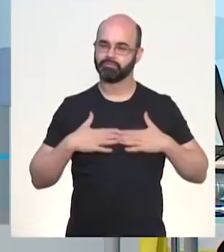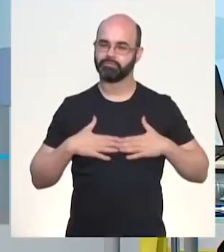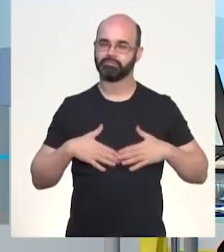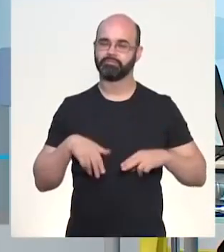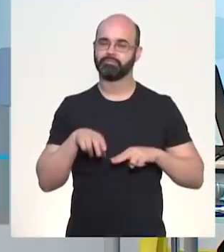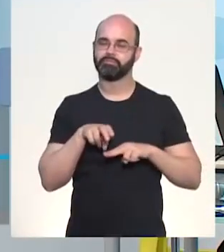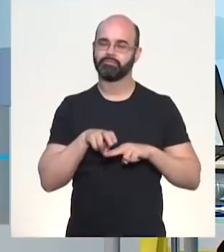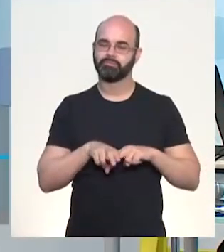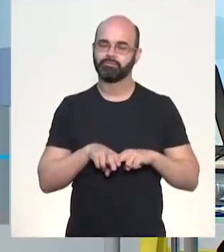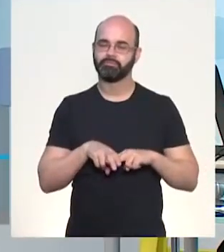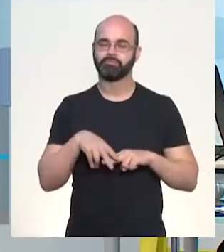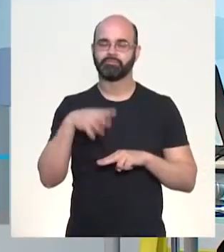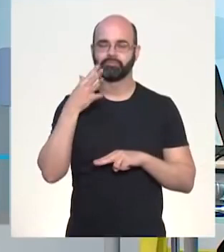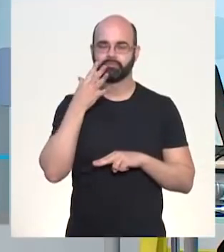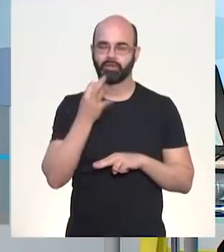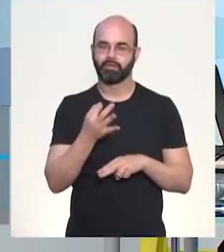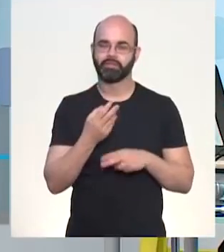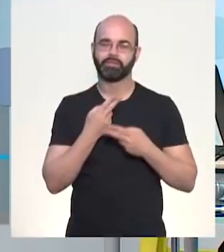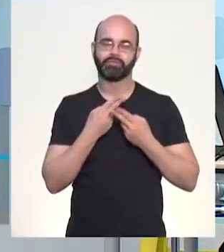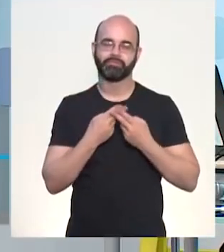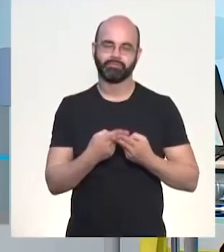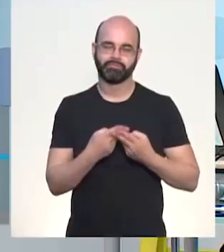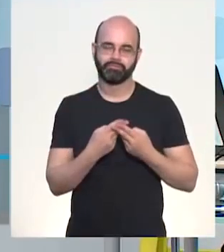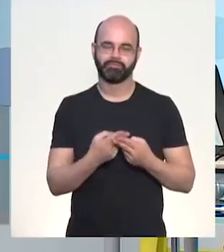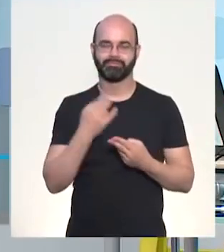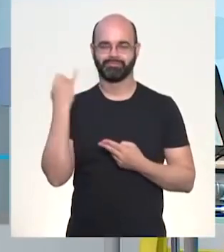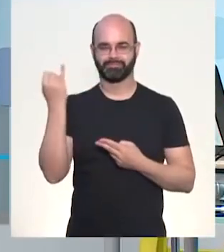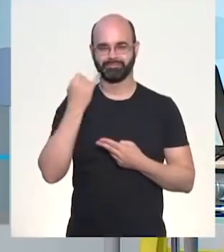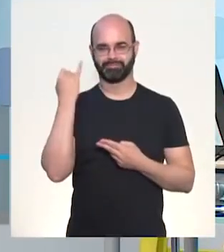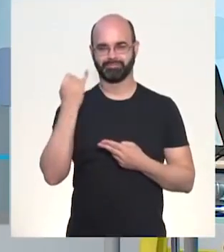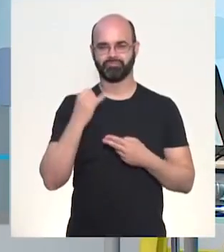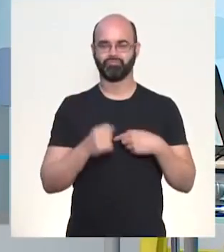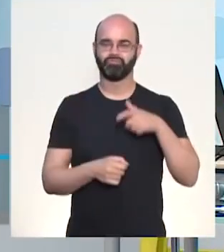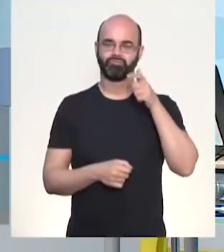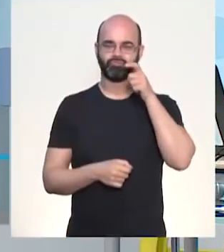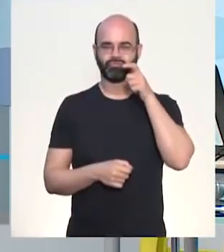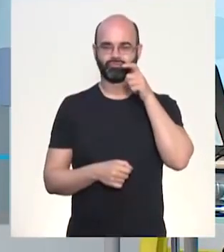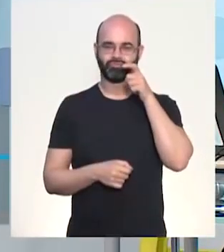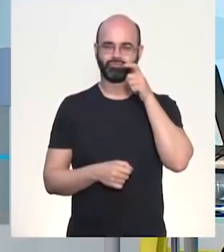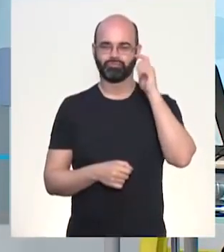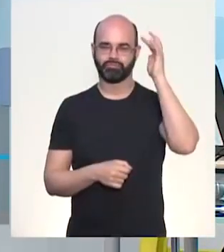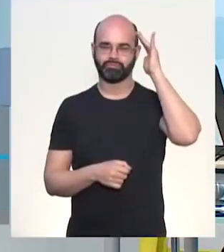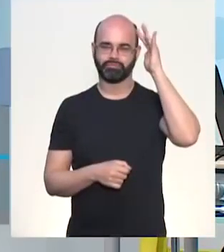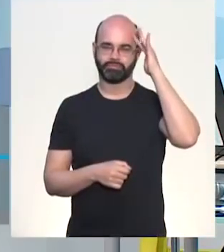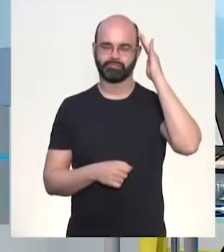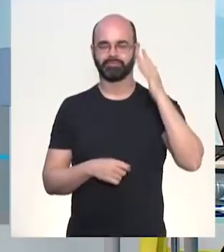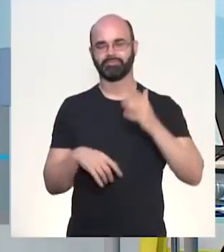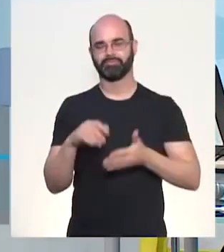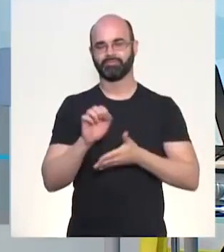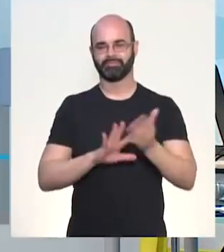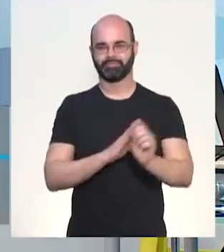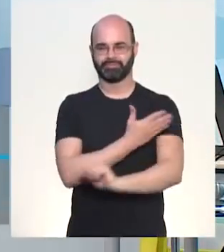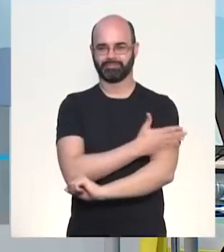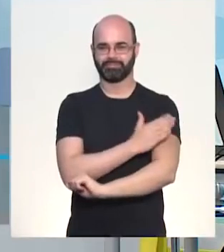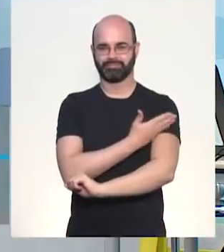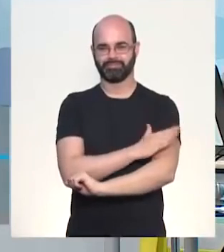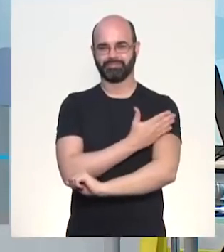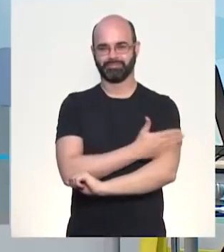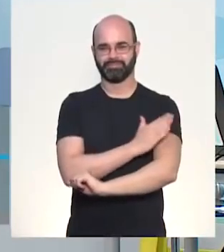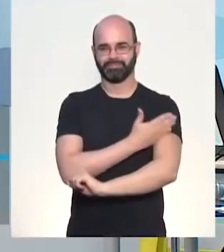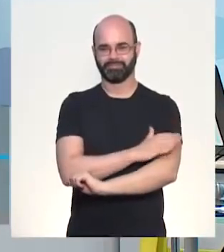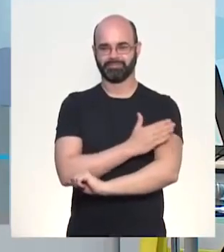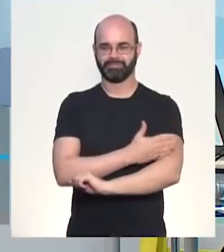pouco de paciência para você sentar lá com toda a paciência e analisar e construir, né? Fazer os exercícios que são propostos, já que a gente teve que